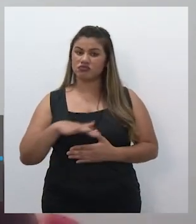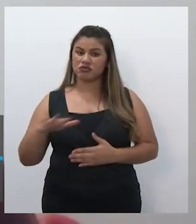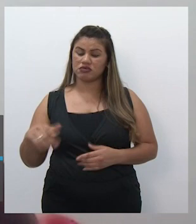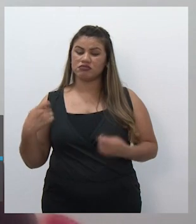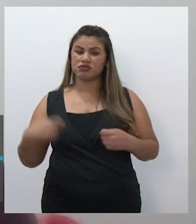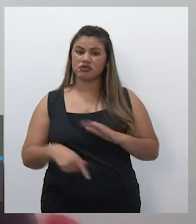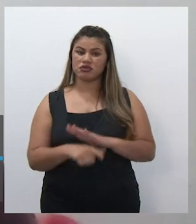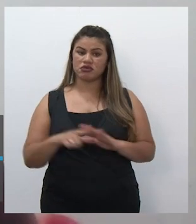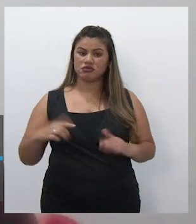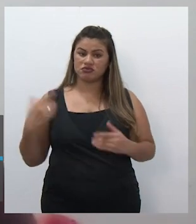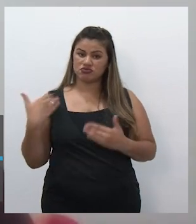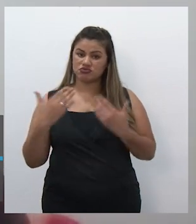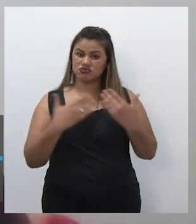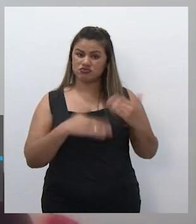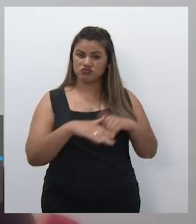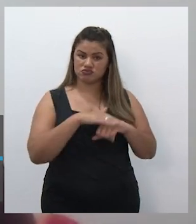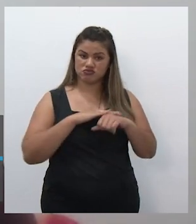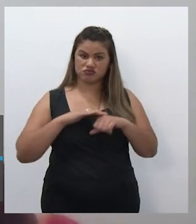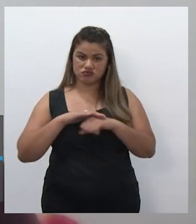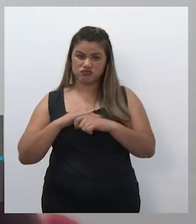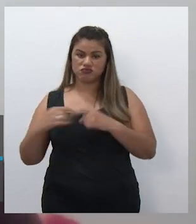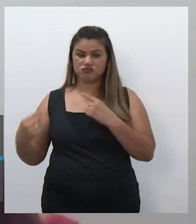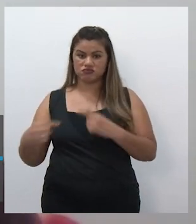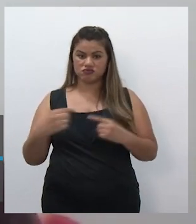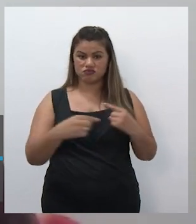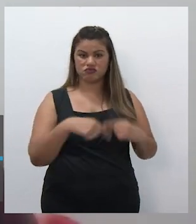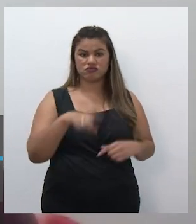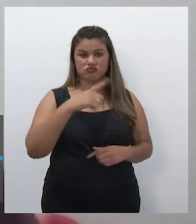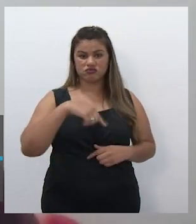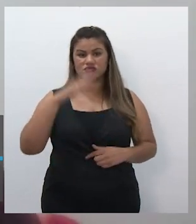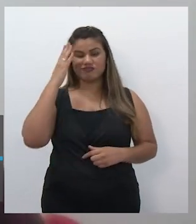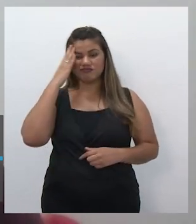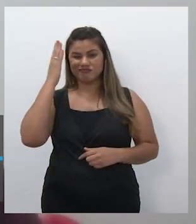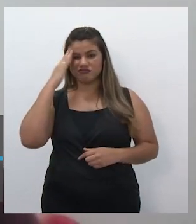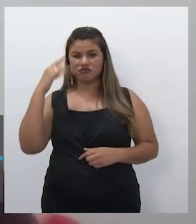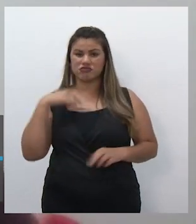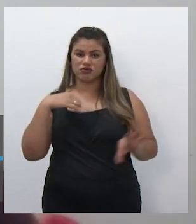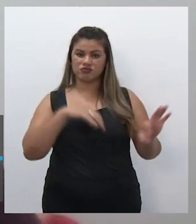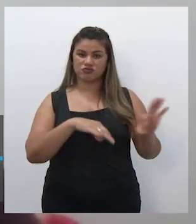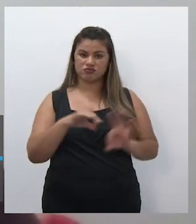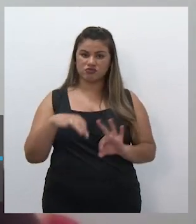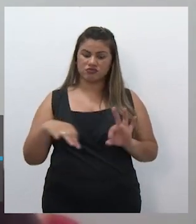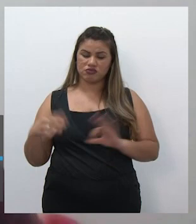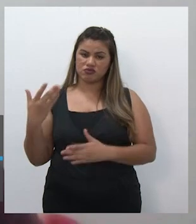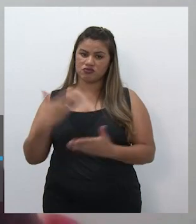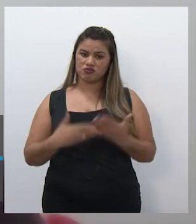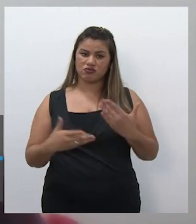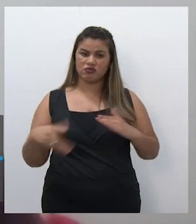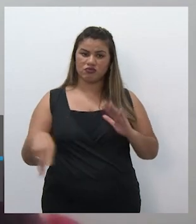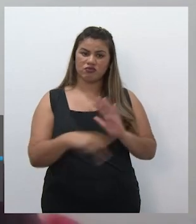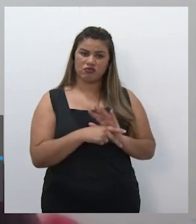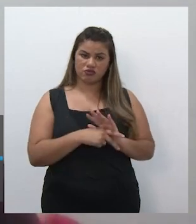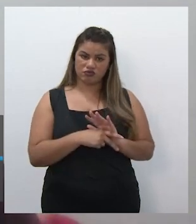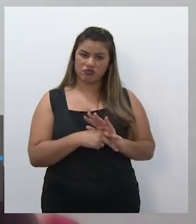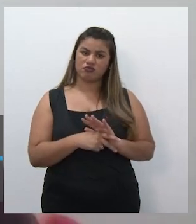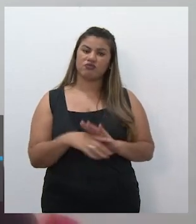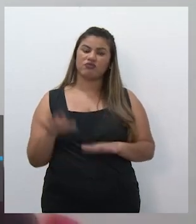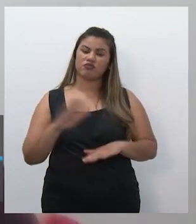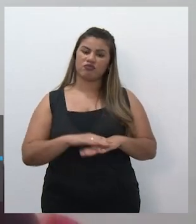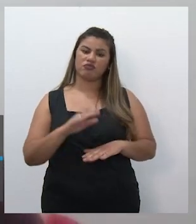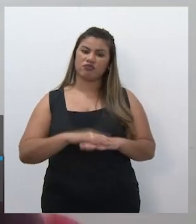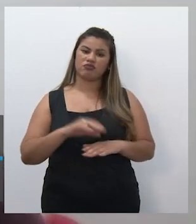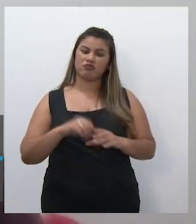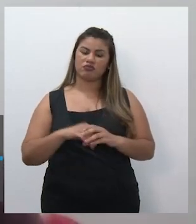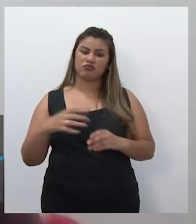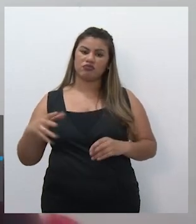discutido de forma efetiva. Né? A gente já sabe que já existem TPCs por área, já existe todo esse diálogo com relação à construção dos materiais por